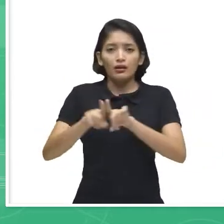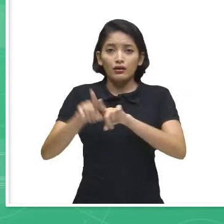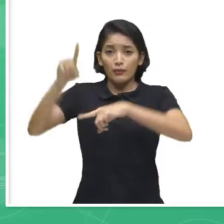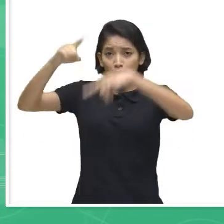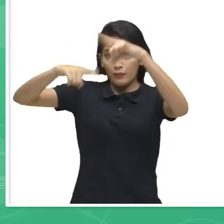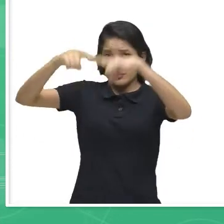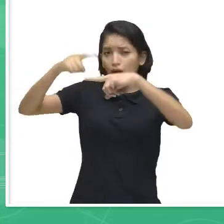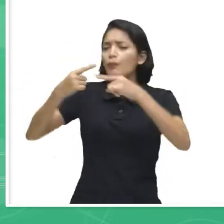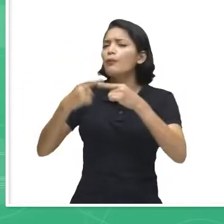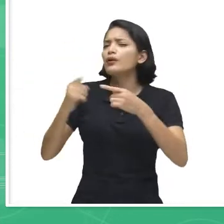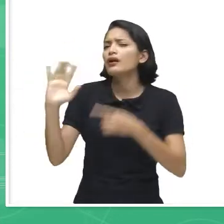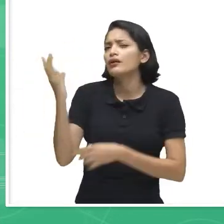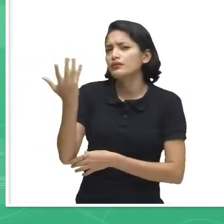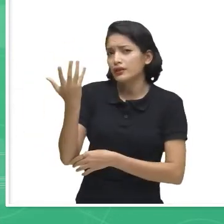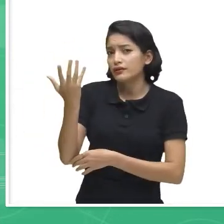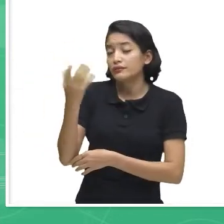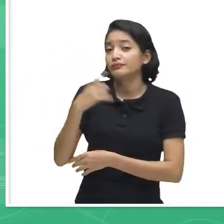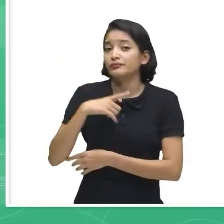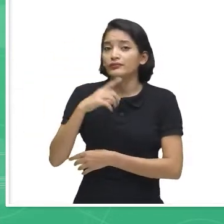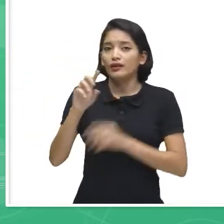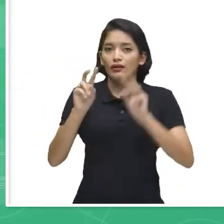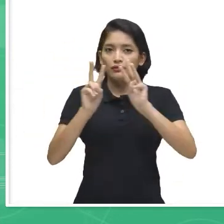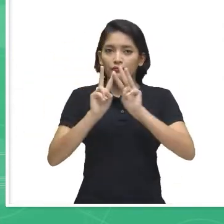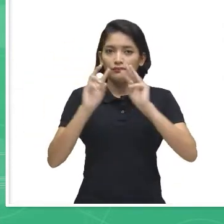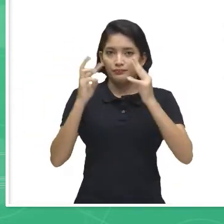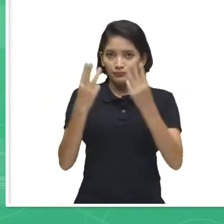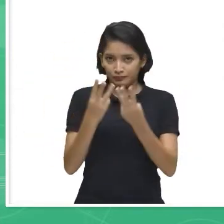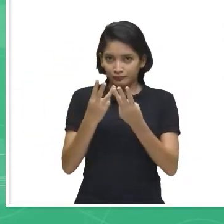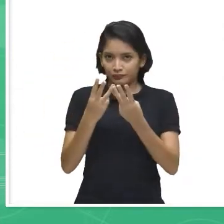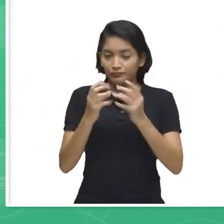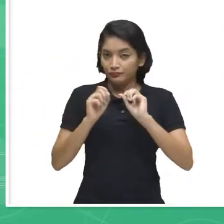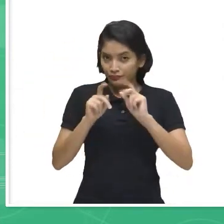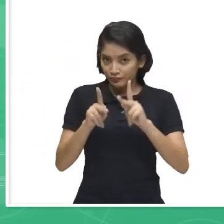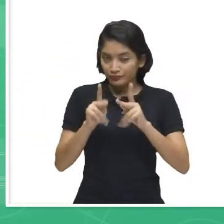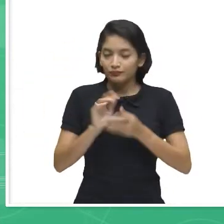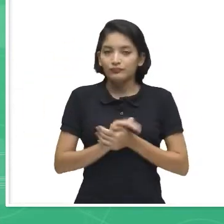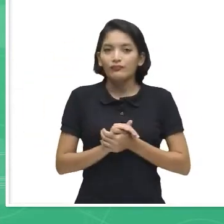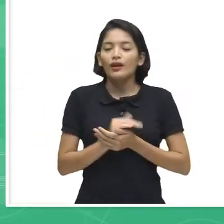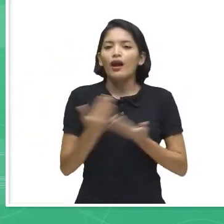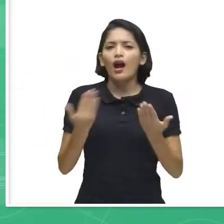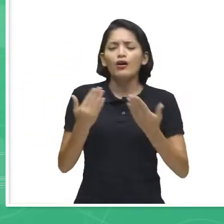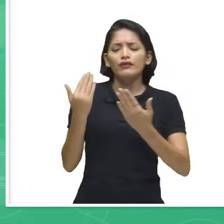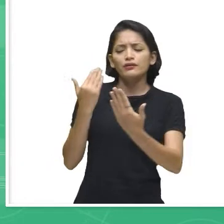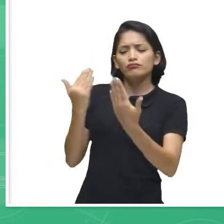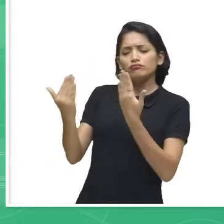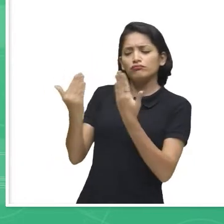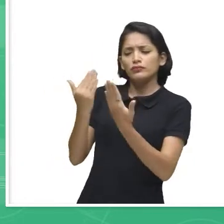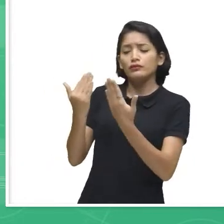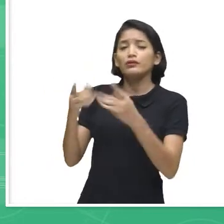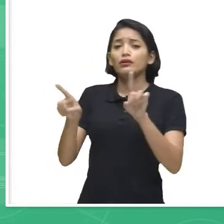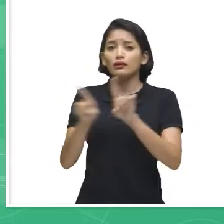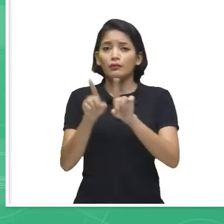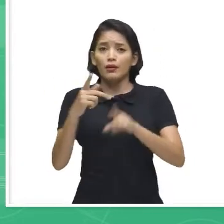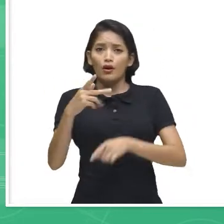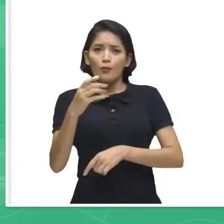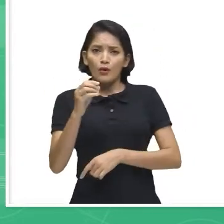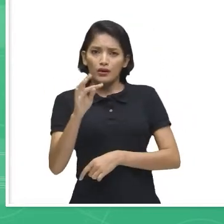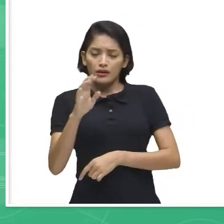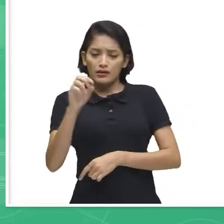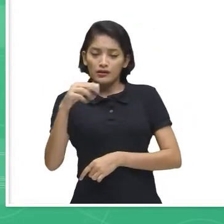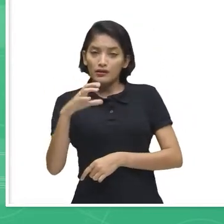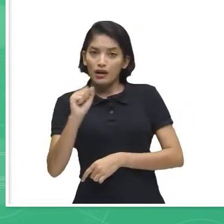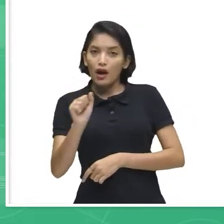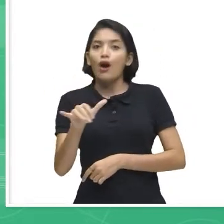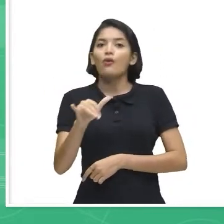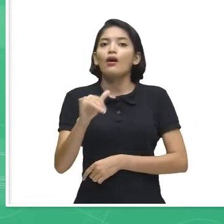ocorre porque eles possuem massa, beleza? Nós vamos fazer um paralelo agora com o potencial elétrico. Veja